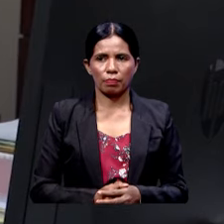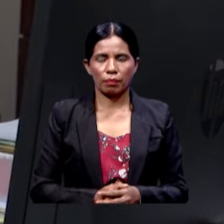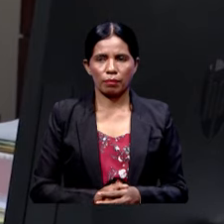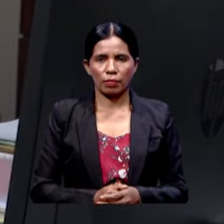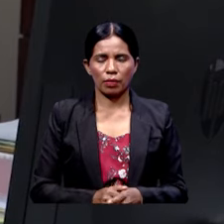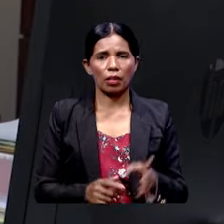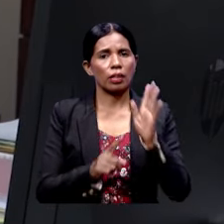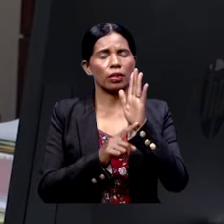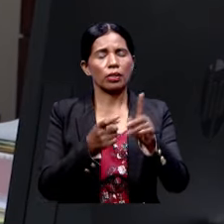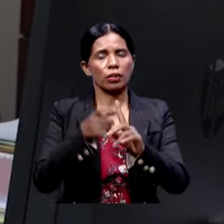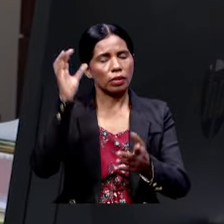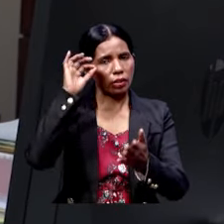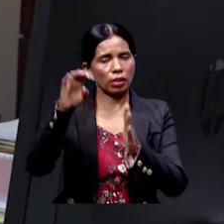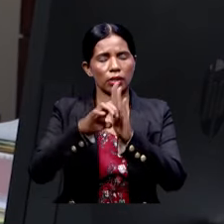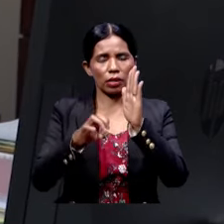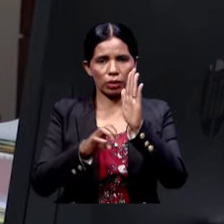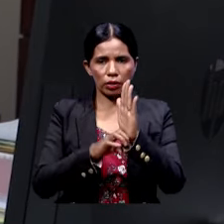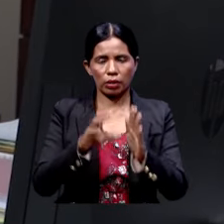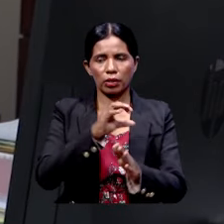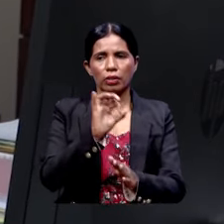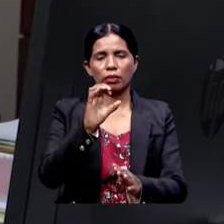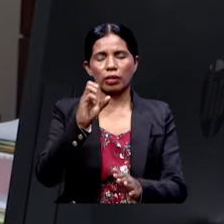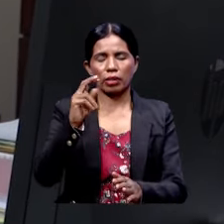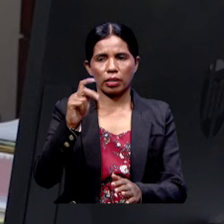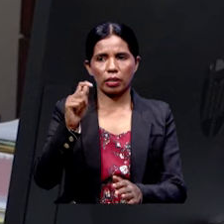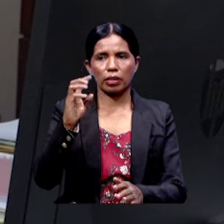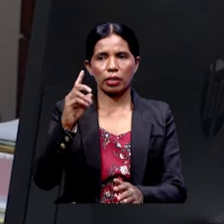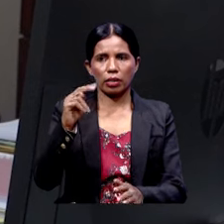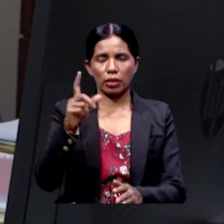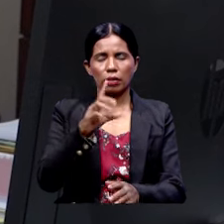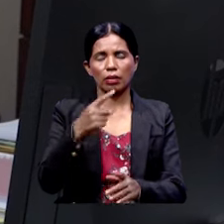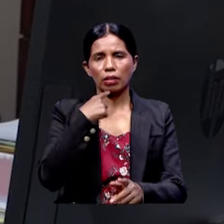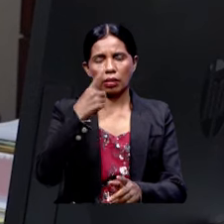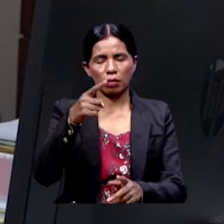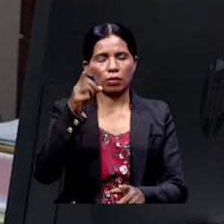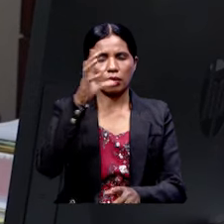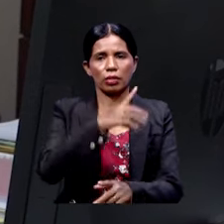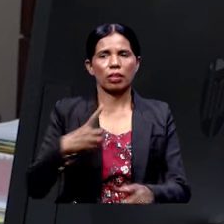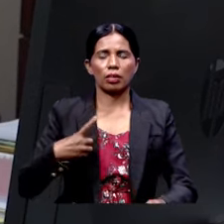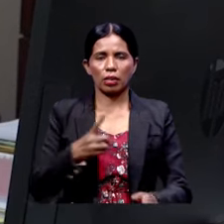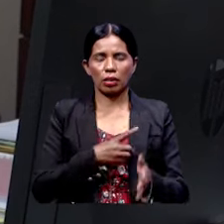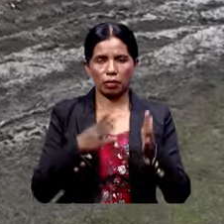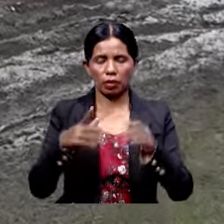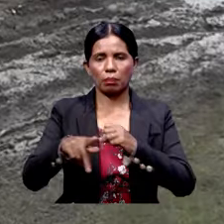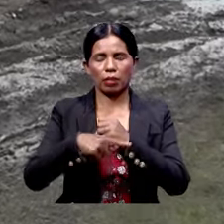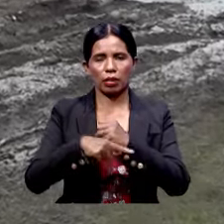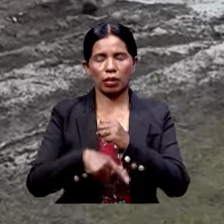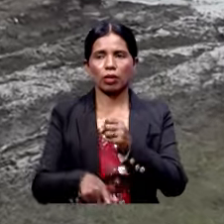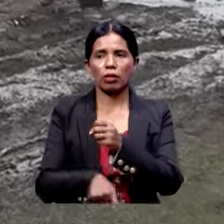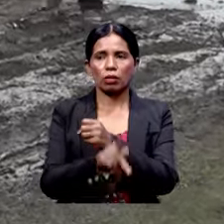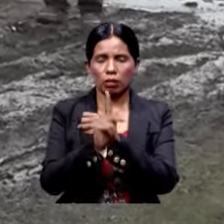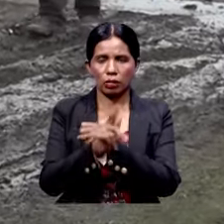Questão nem a torre secretário de Estado de Floresta, Fernandinho Vieira, ou de retamba preocupação deputado bancada Cunto, Antônio